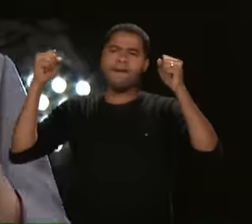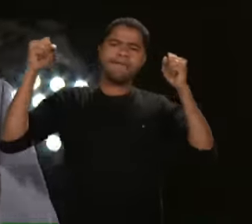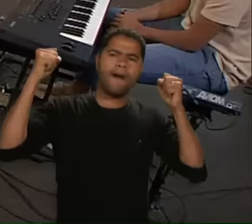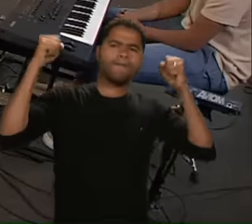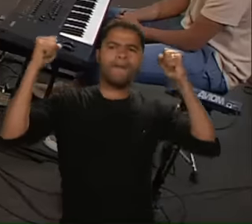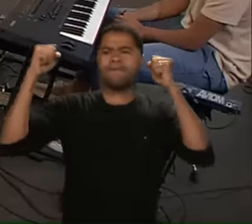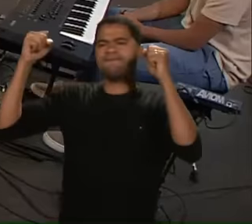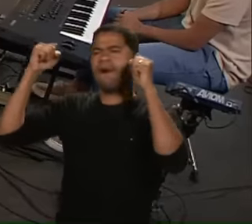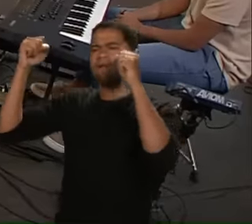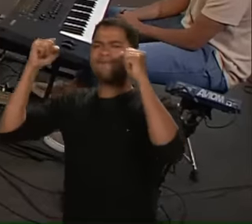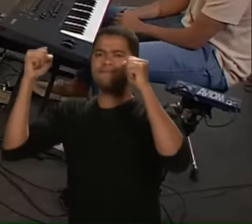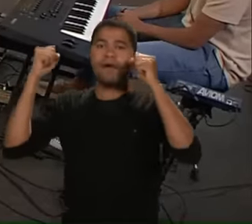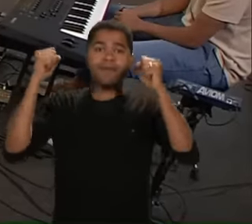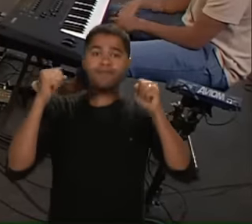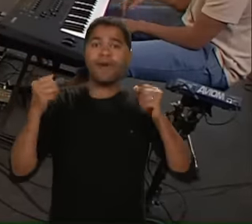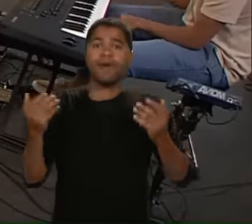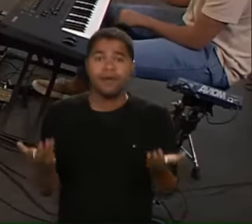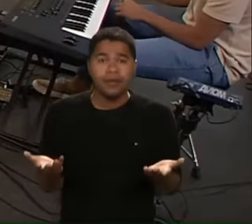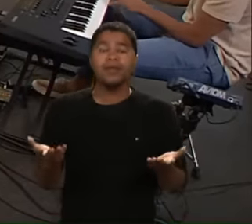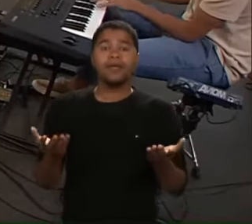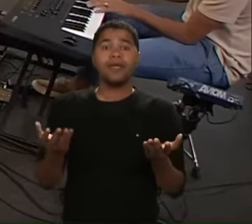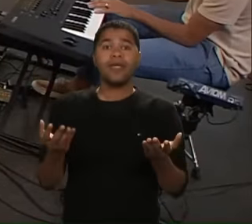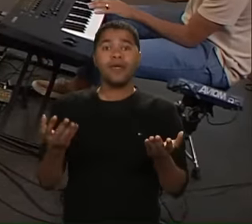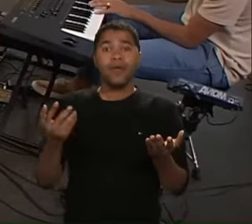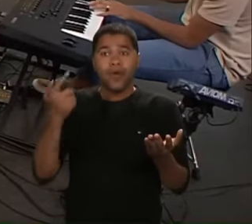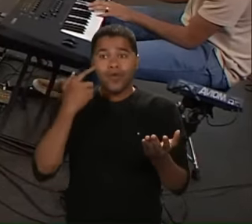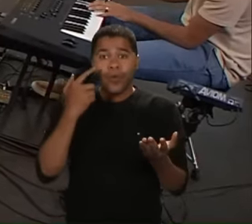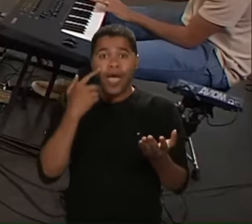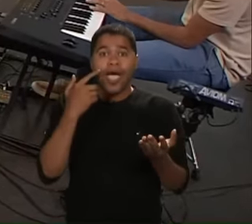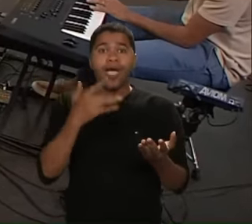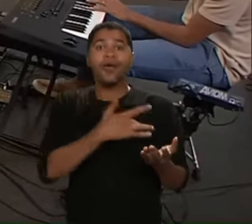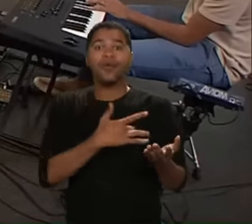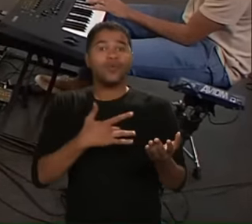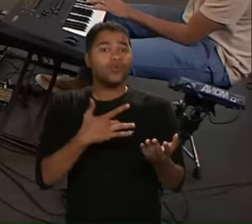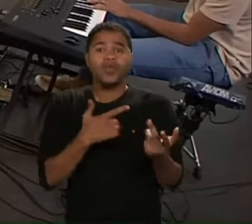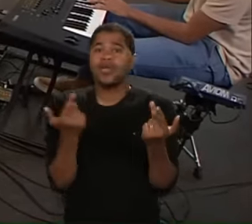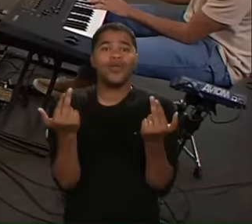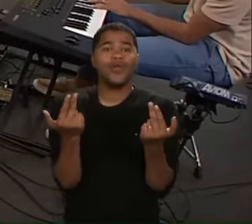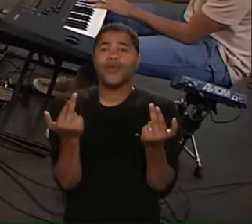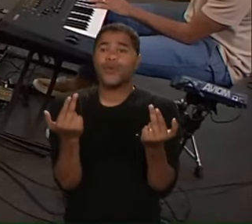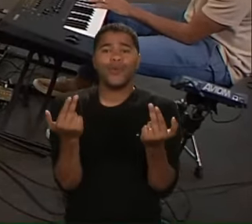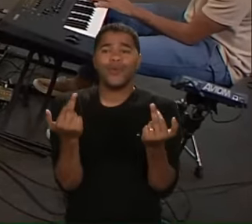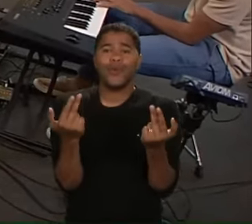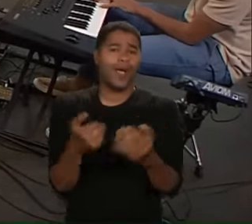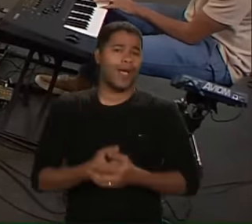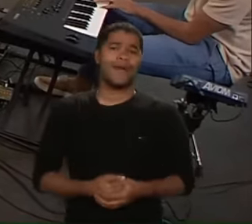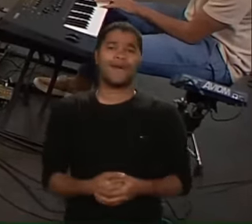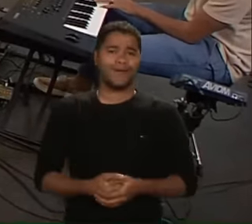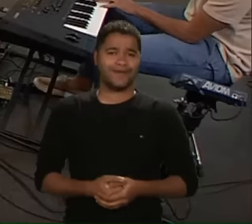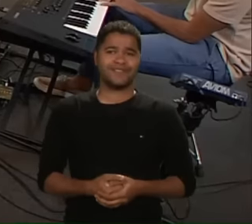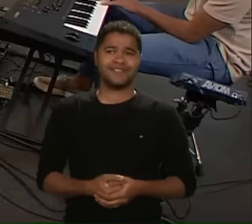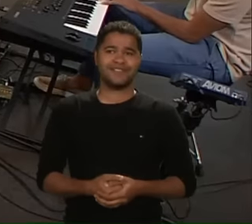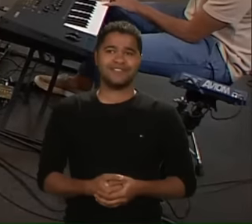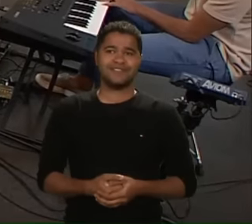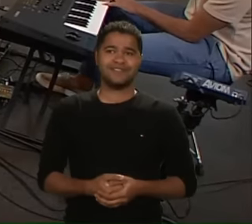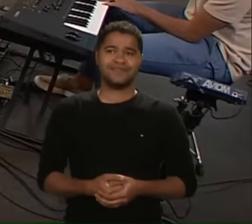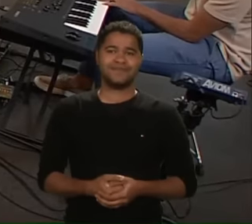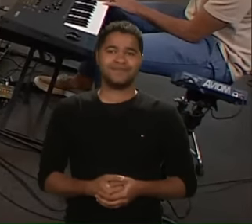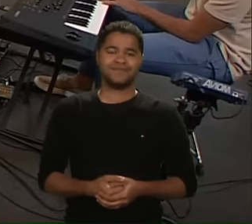e tal, e tal. Então, quando é o jogo do Cruzeiro, é a mesma coisa.